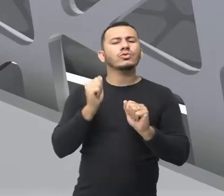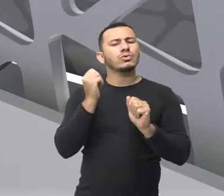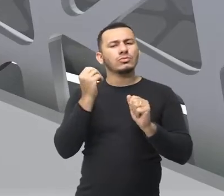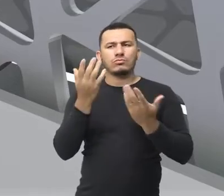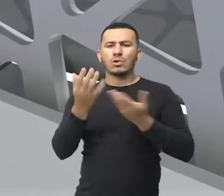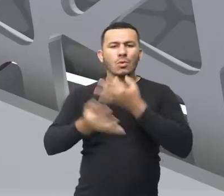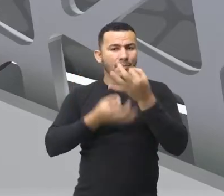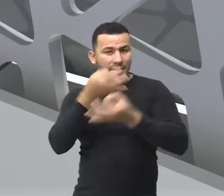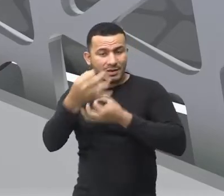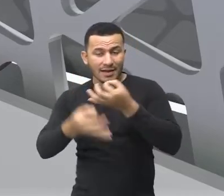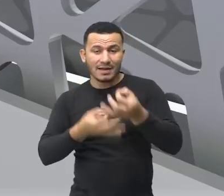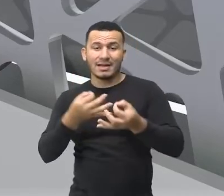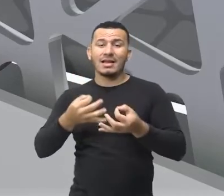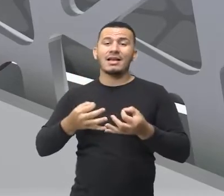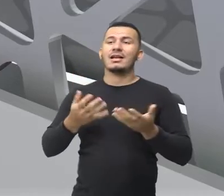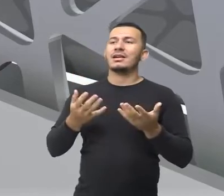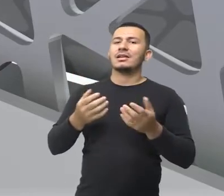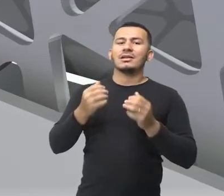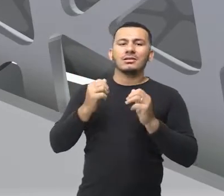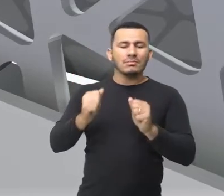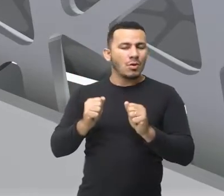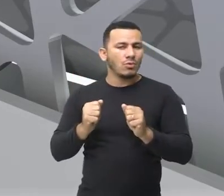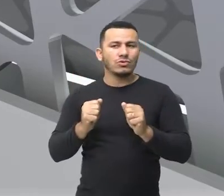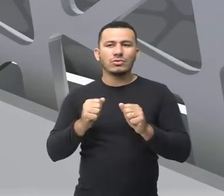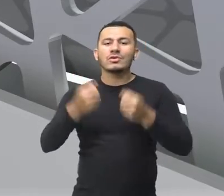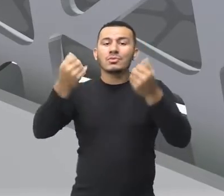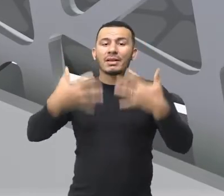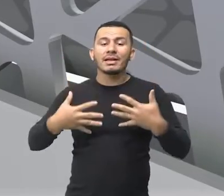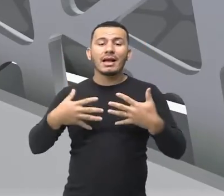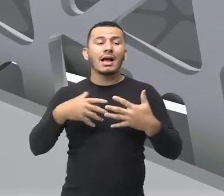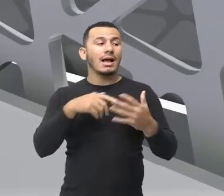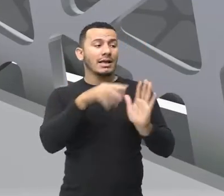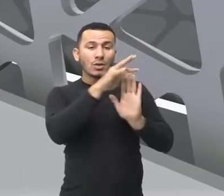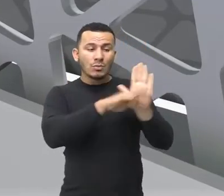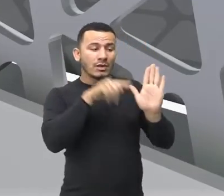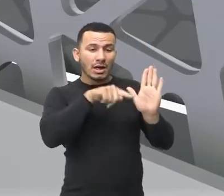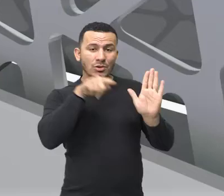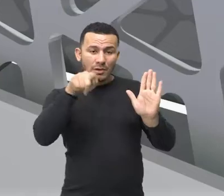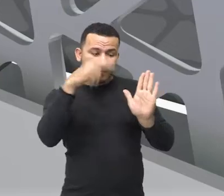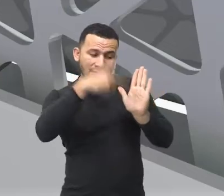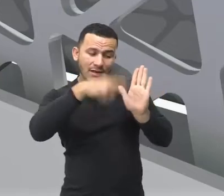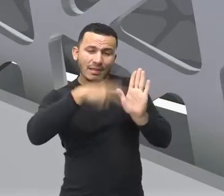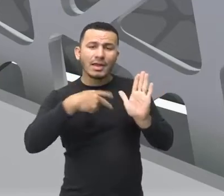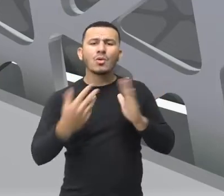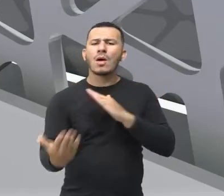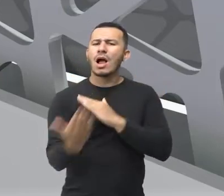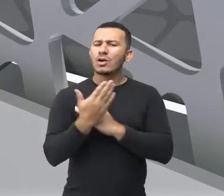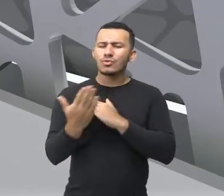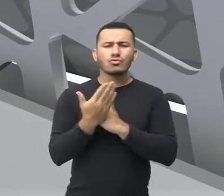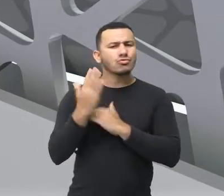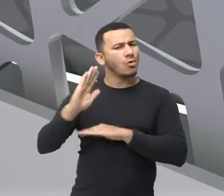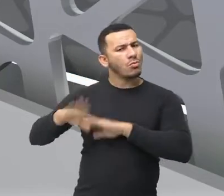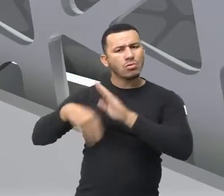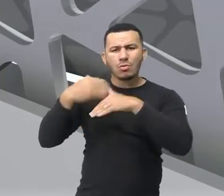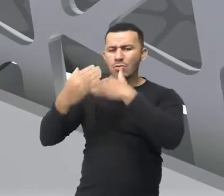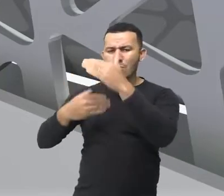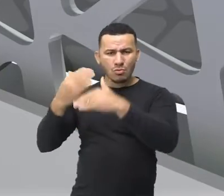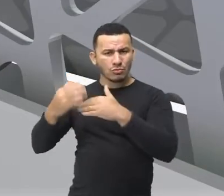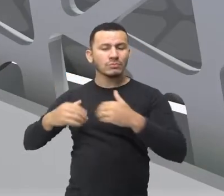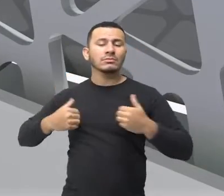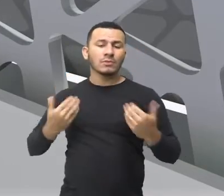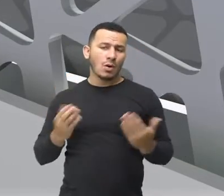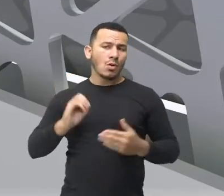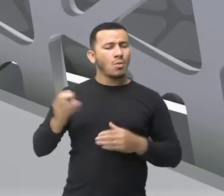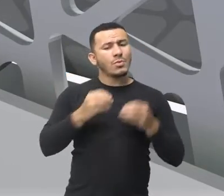querer comentar, pode querer dizer o quanto aquilo ajudou, contribuiu, prejudicou e assim por diante.